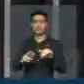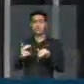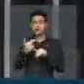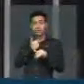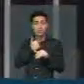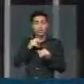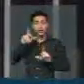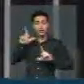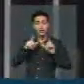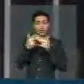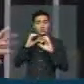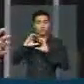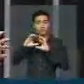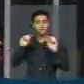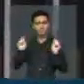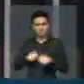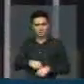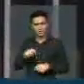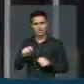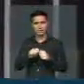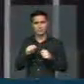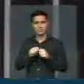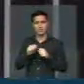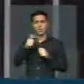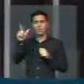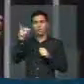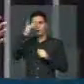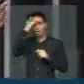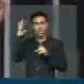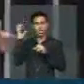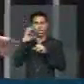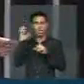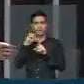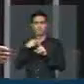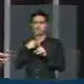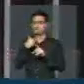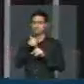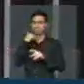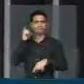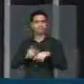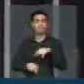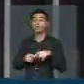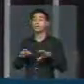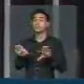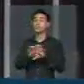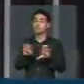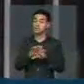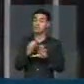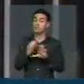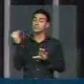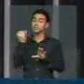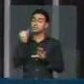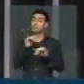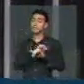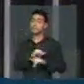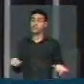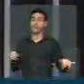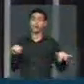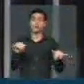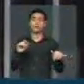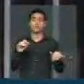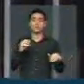veículos de comunicação brasileiro ser motivo de chantagem. Então, é bom que fique aqui nos anais dessa casa este aviso